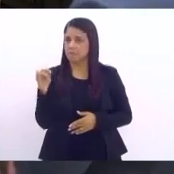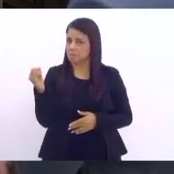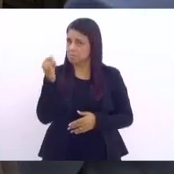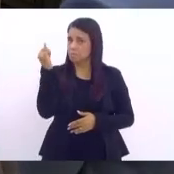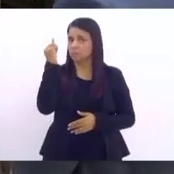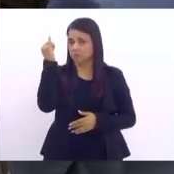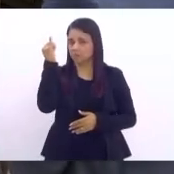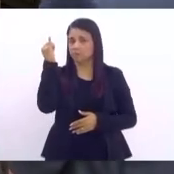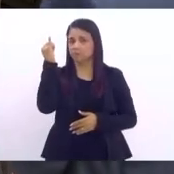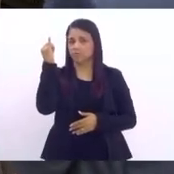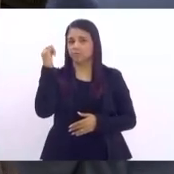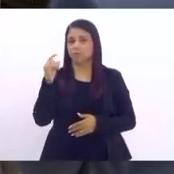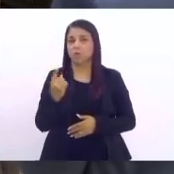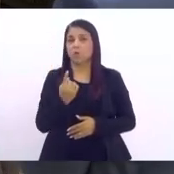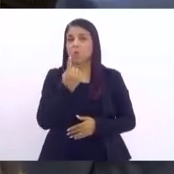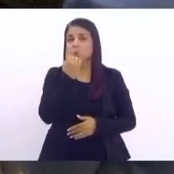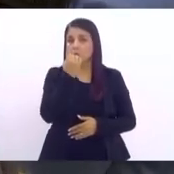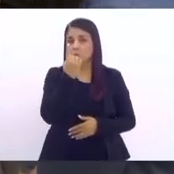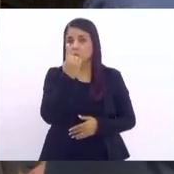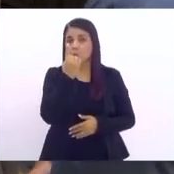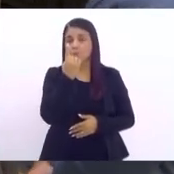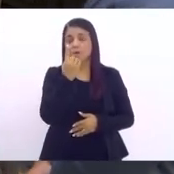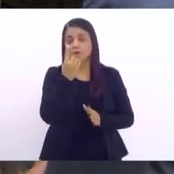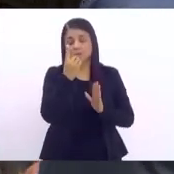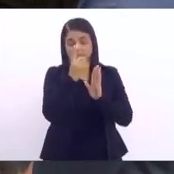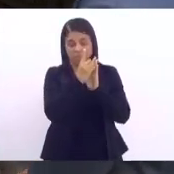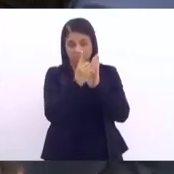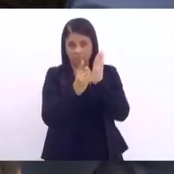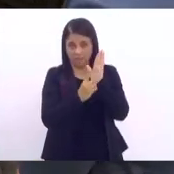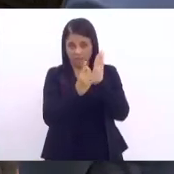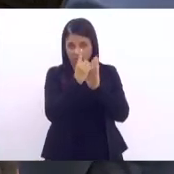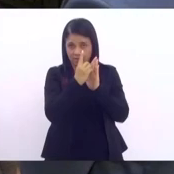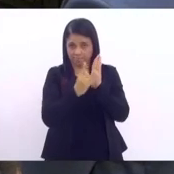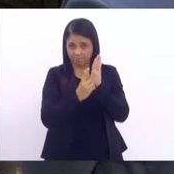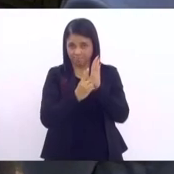década que eu